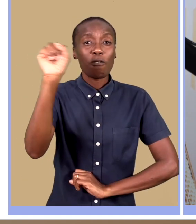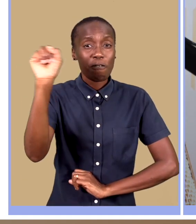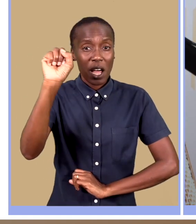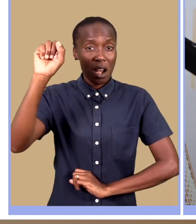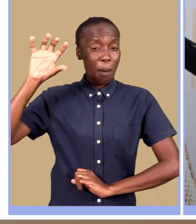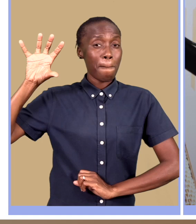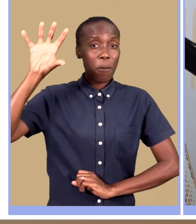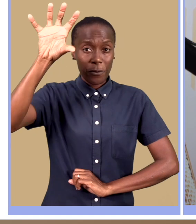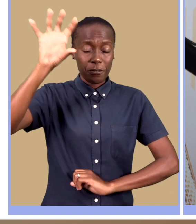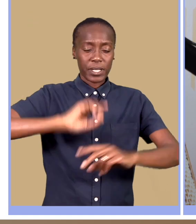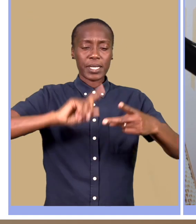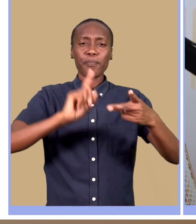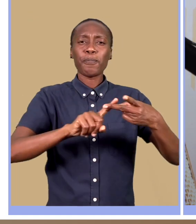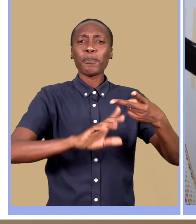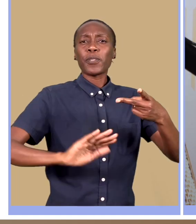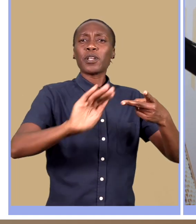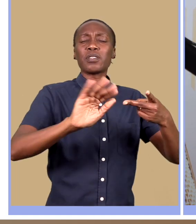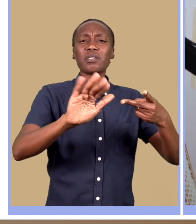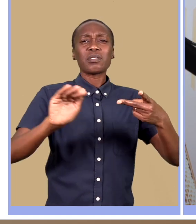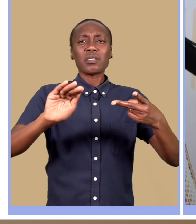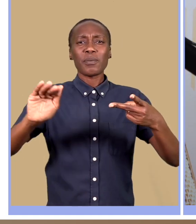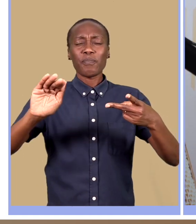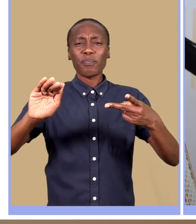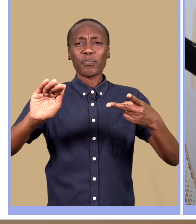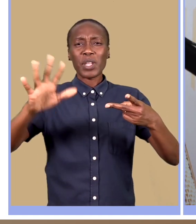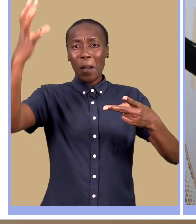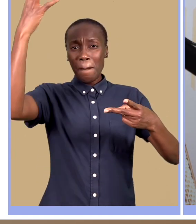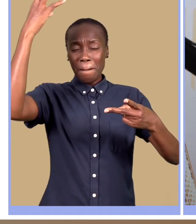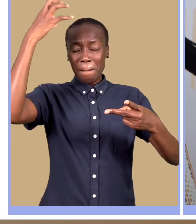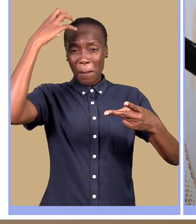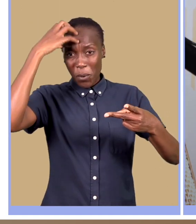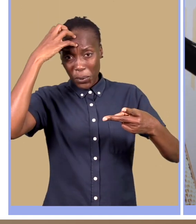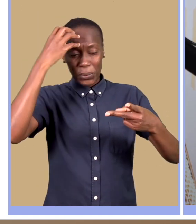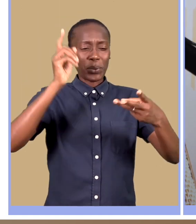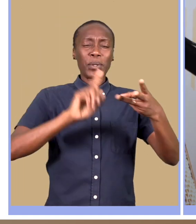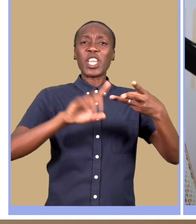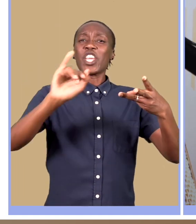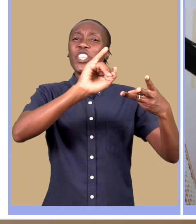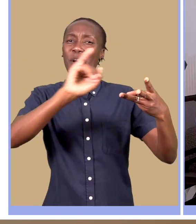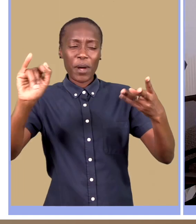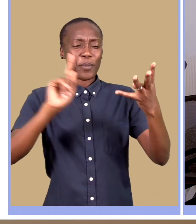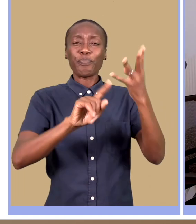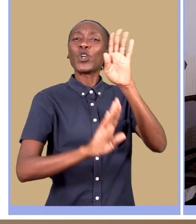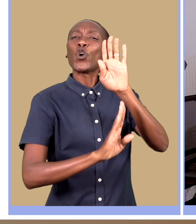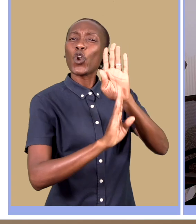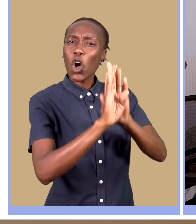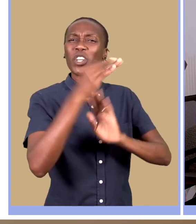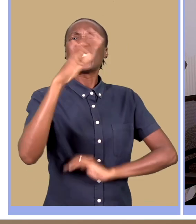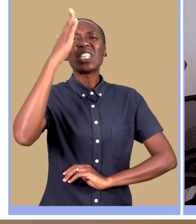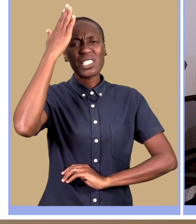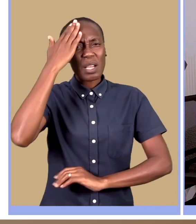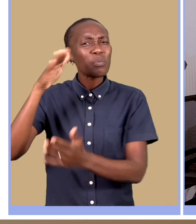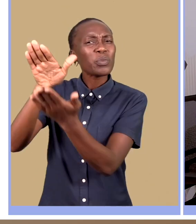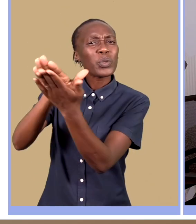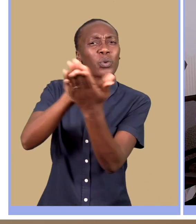Sofala, algumas zonas da província de Maputo, Inhambane, o norte.